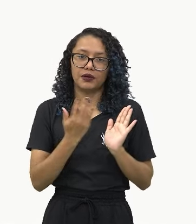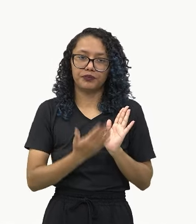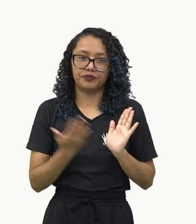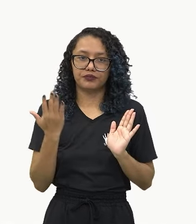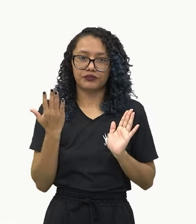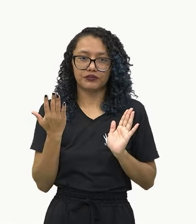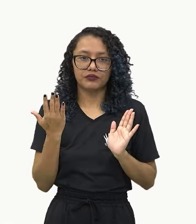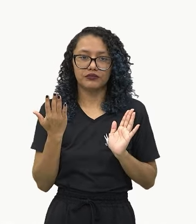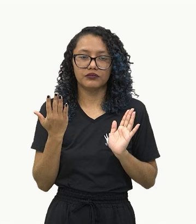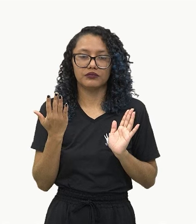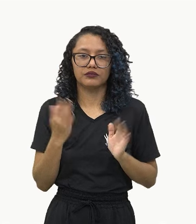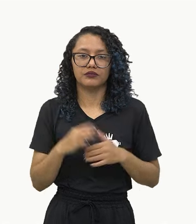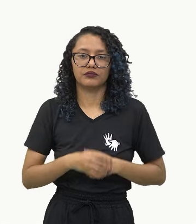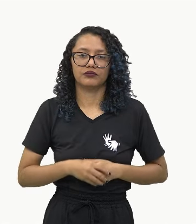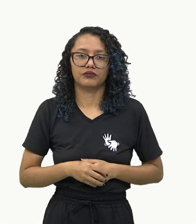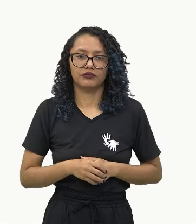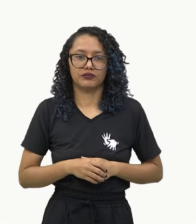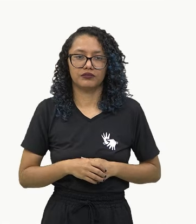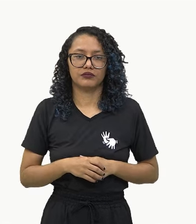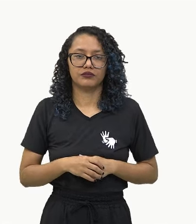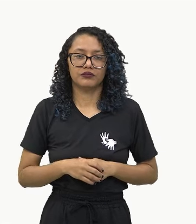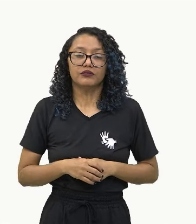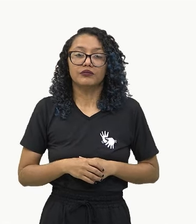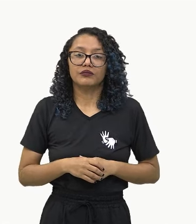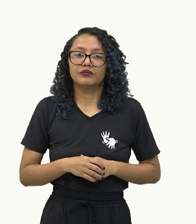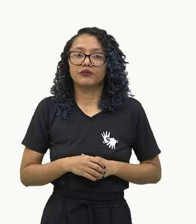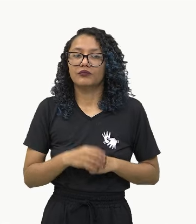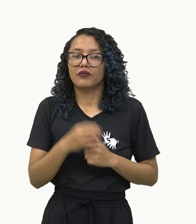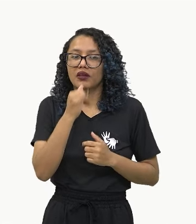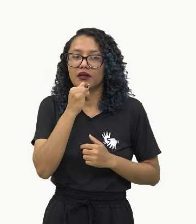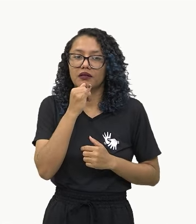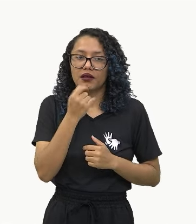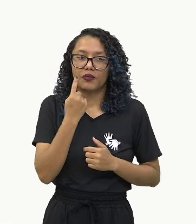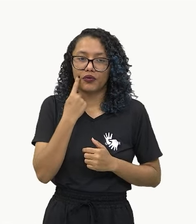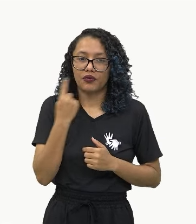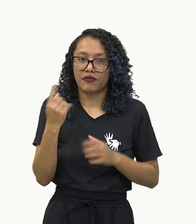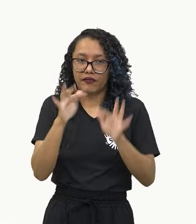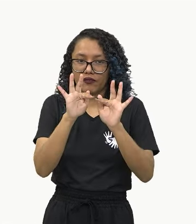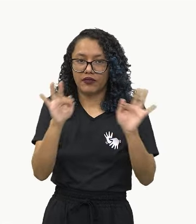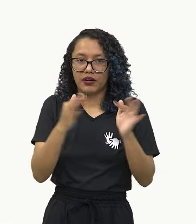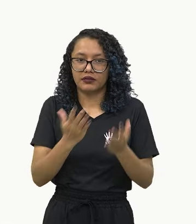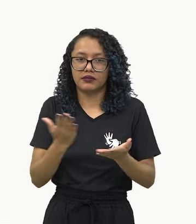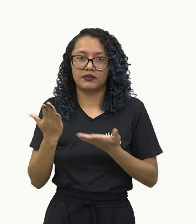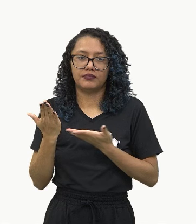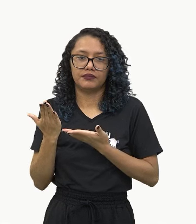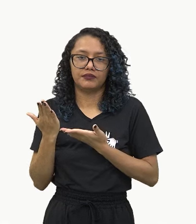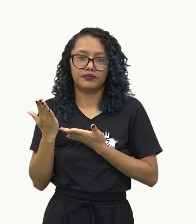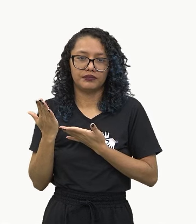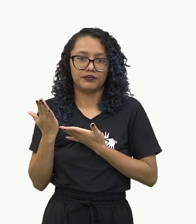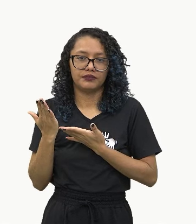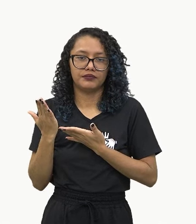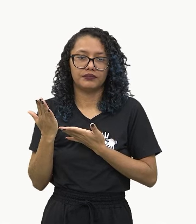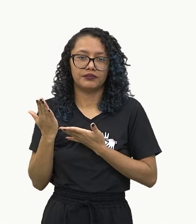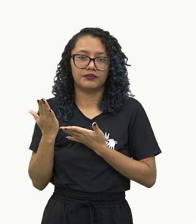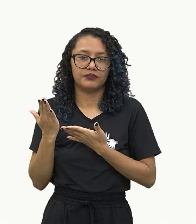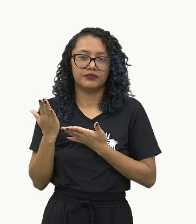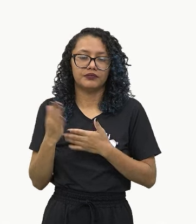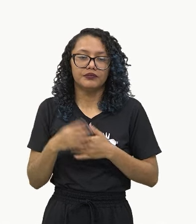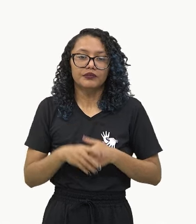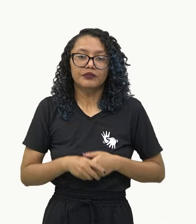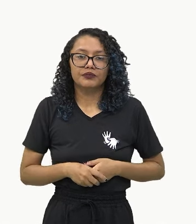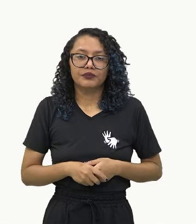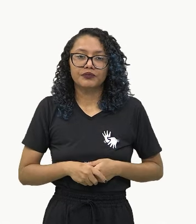não ha acabado. Por exemplo, hoy no he trabajado por la